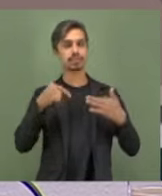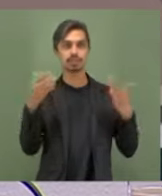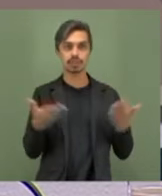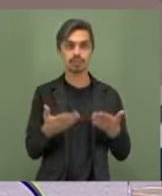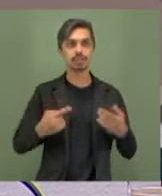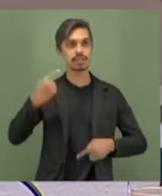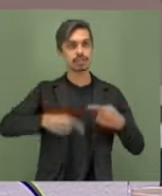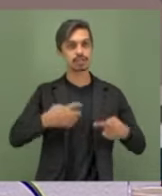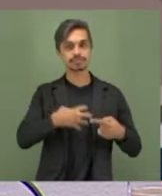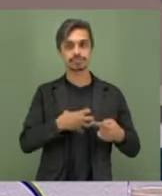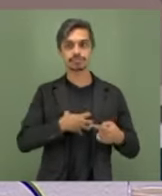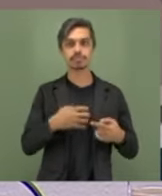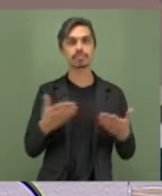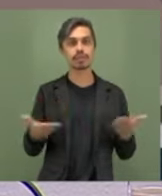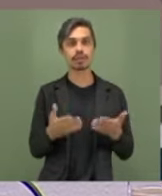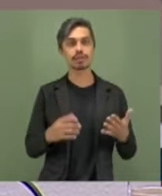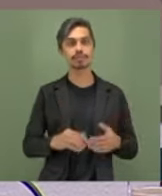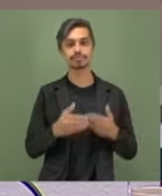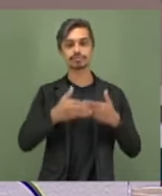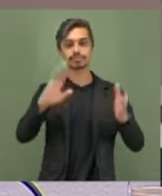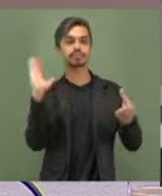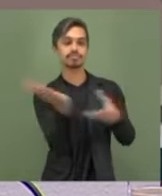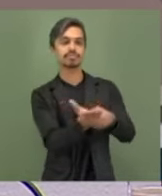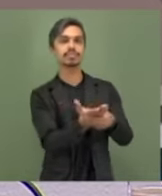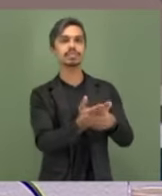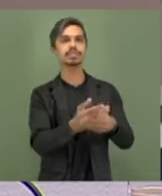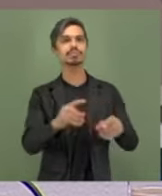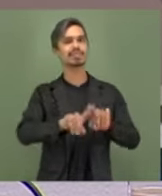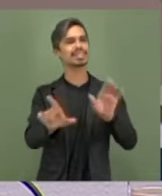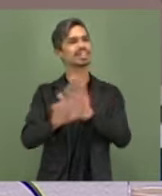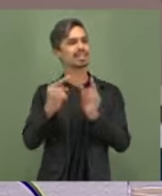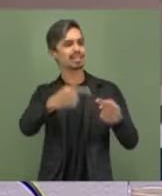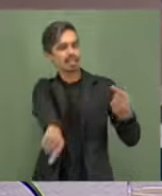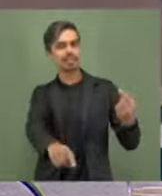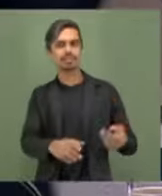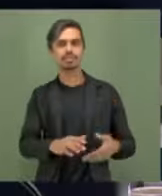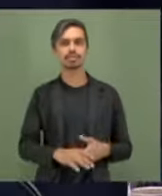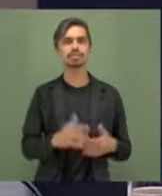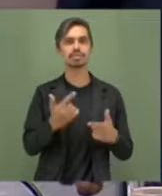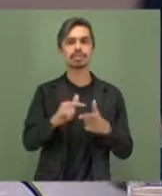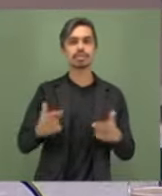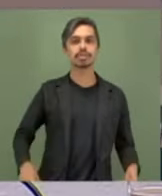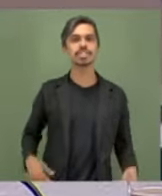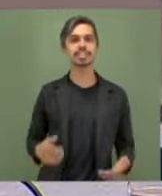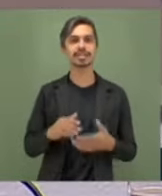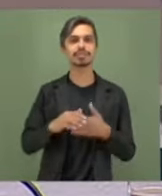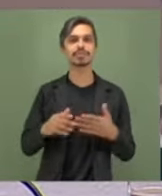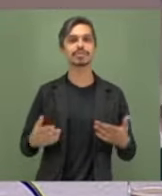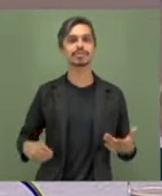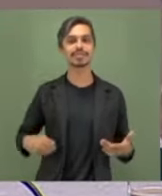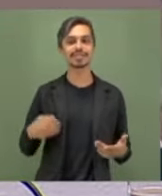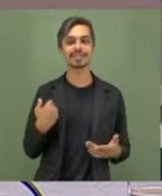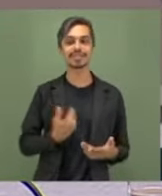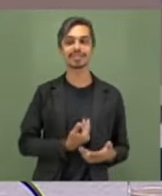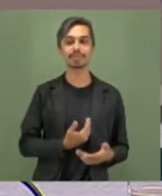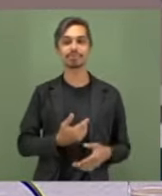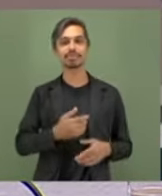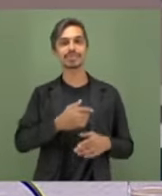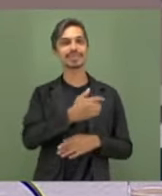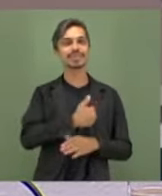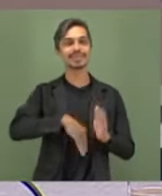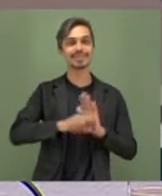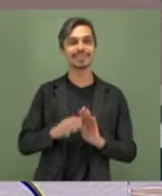aberturas ilegais de inquéritos, não dá acesso aos próprios advogados a esses inquéritos, promove prisões sem crime no Código